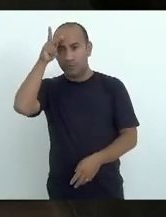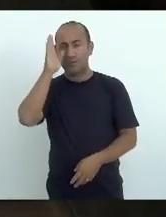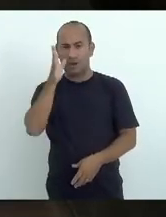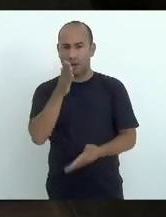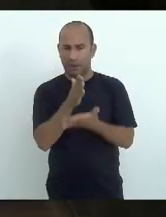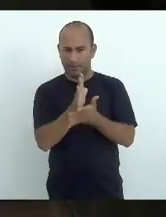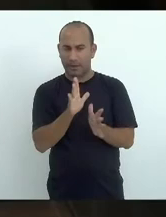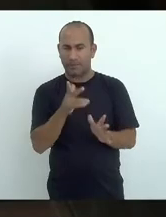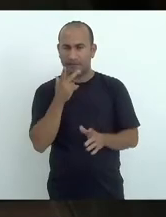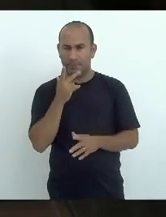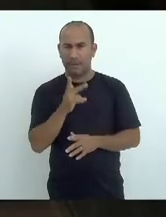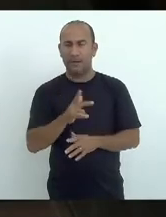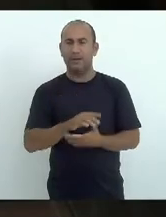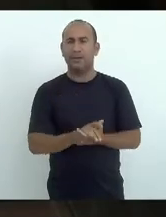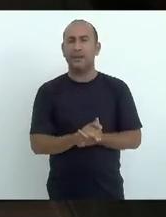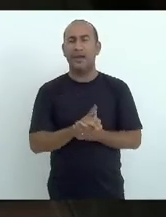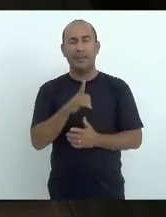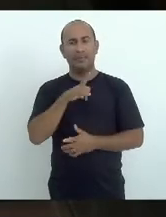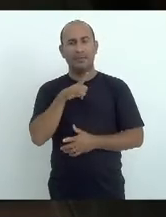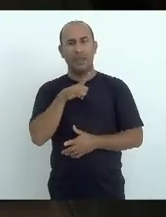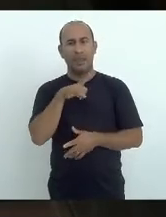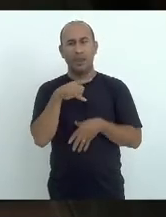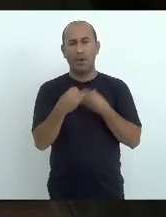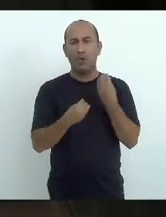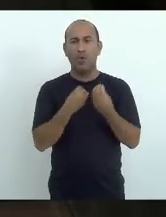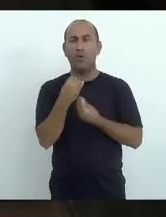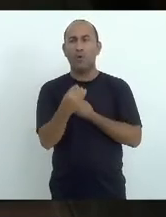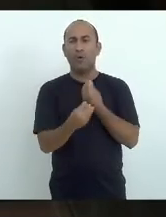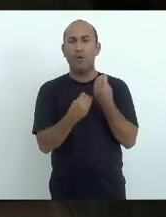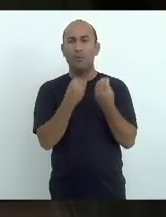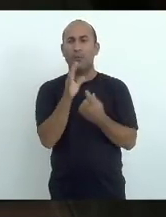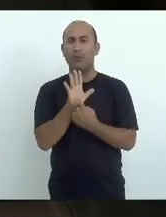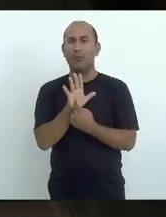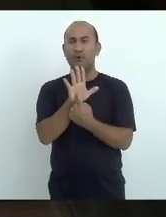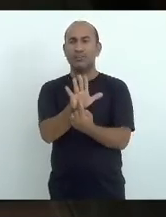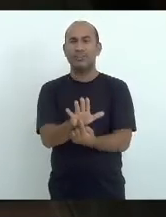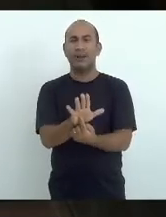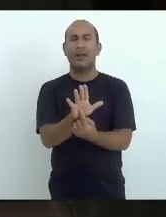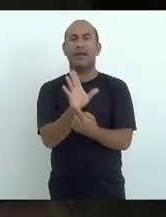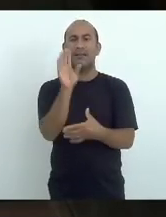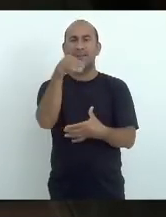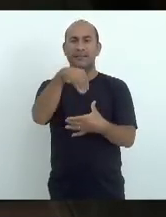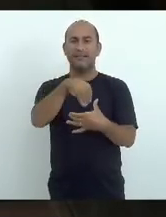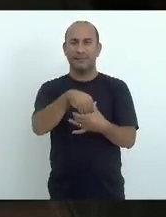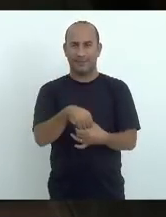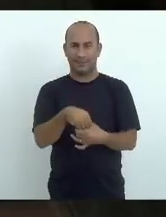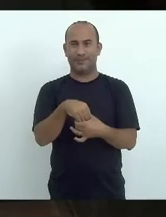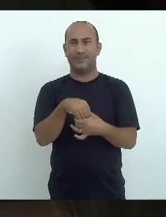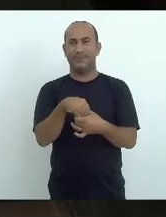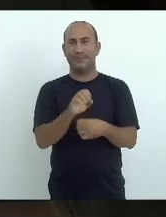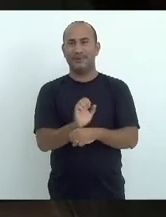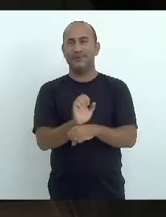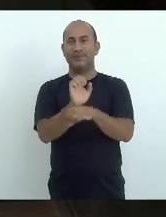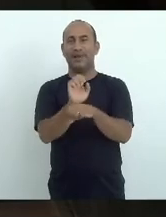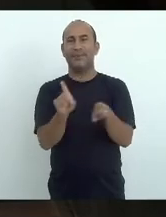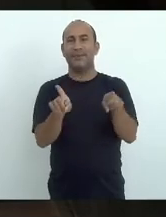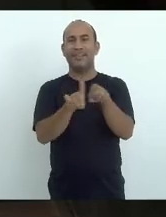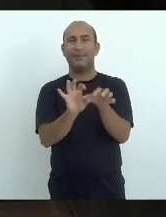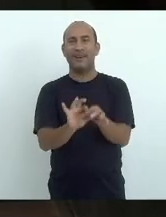senhora presidente. Tem como base as suas representações nos estados e na